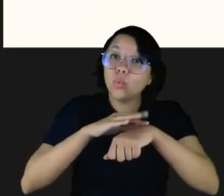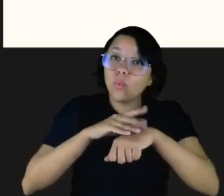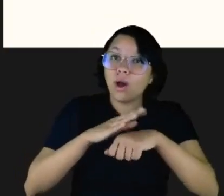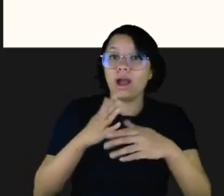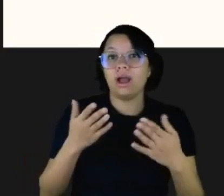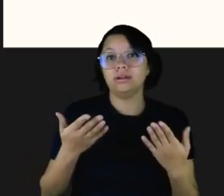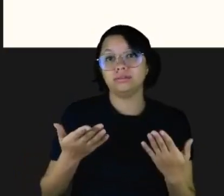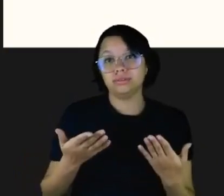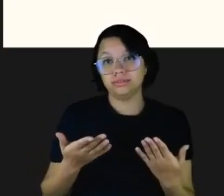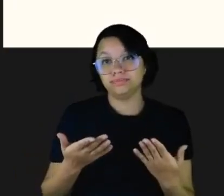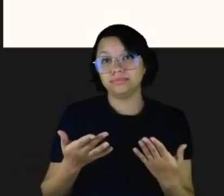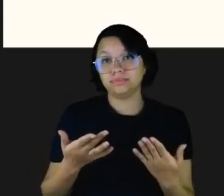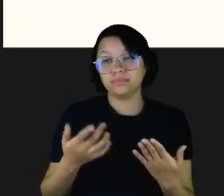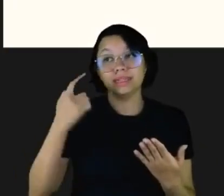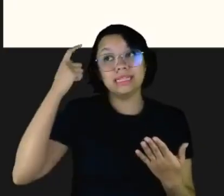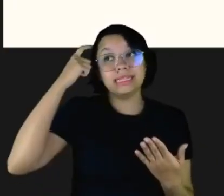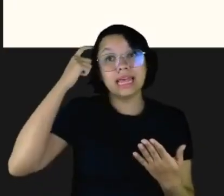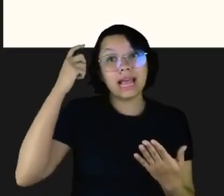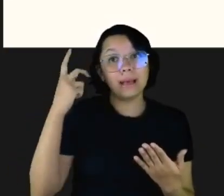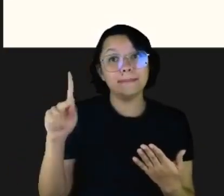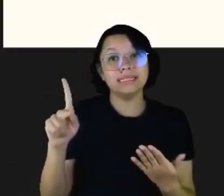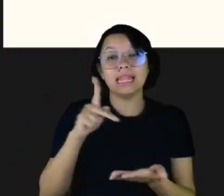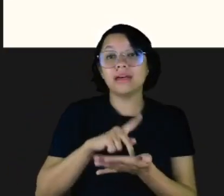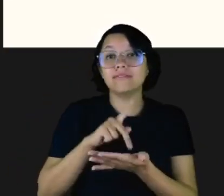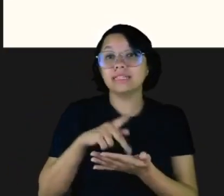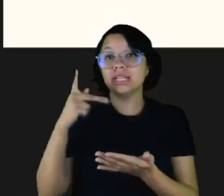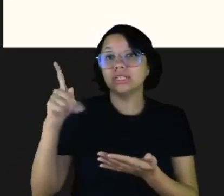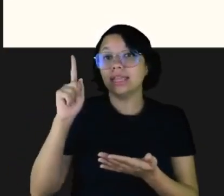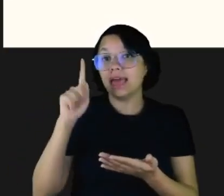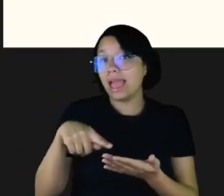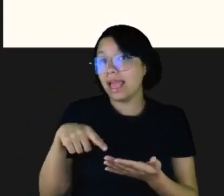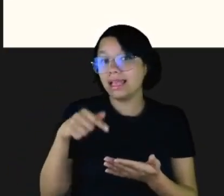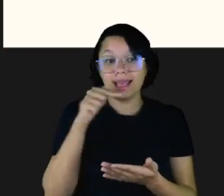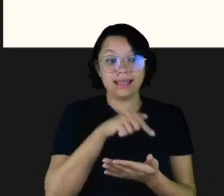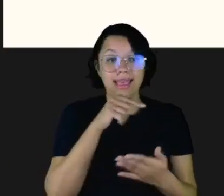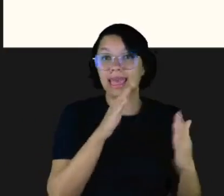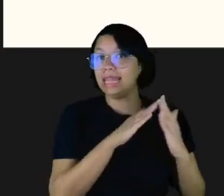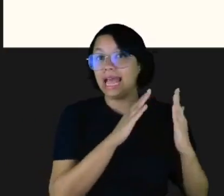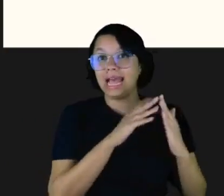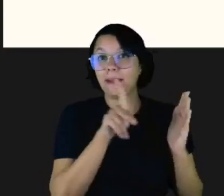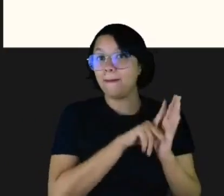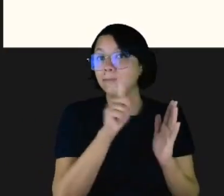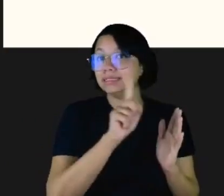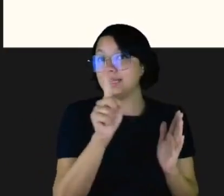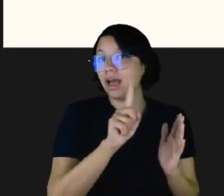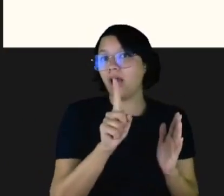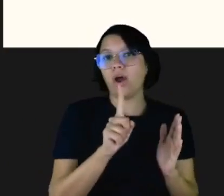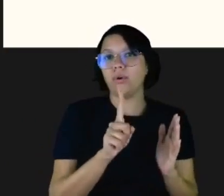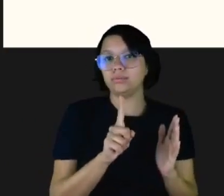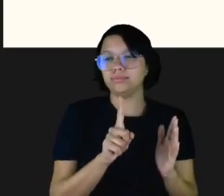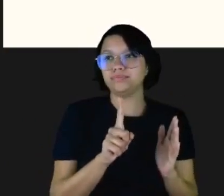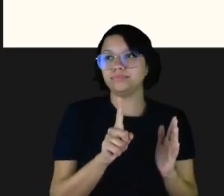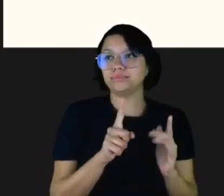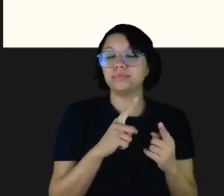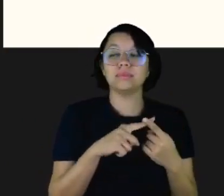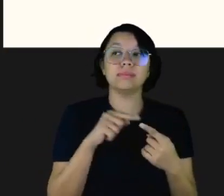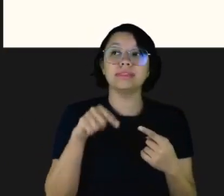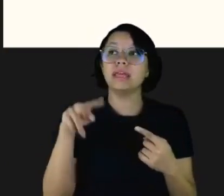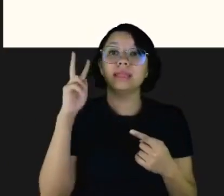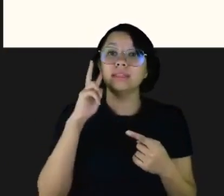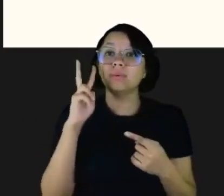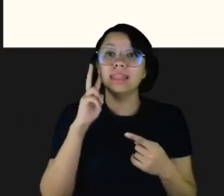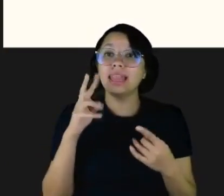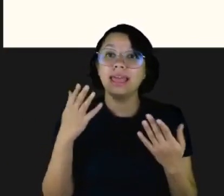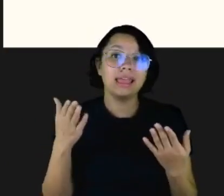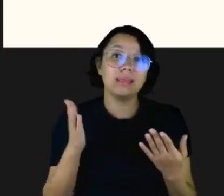Na cabeça dela, a verdade dela é que aquilo ali não é a casa dela. E ela não lembra